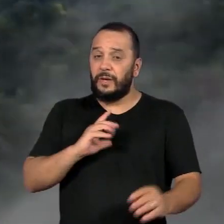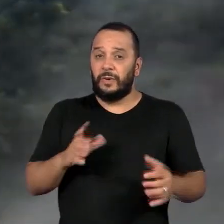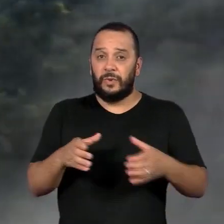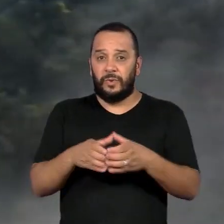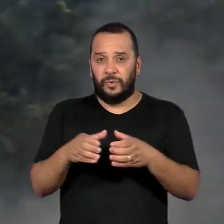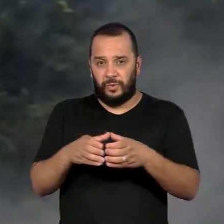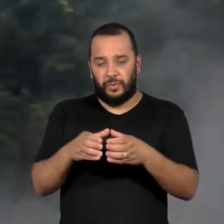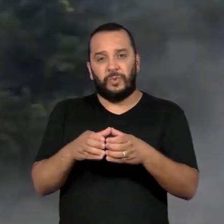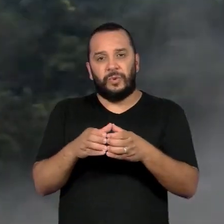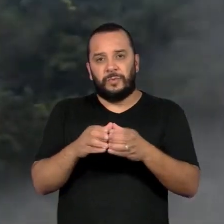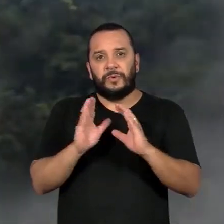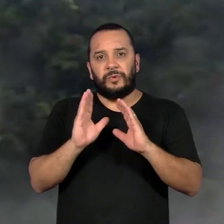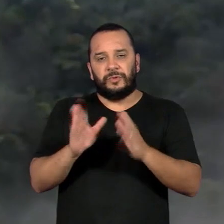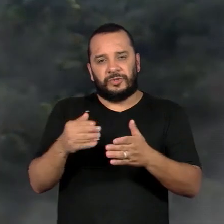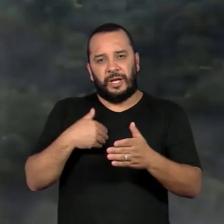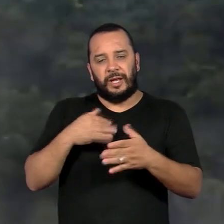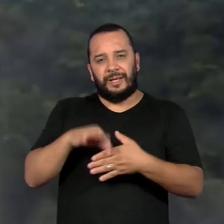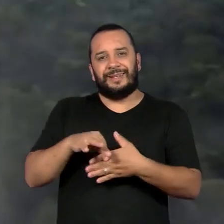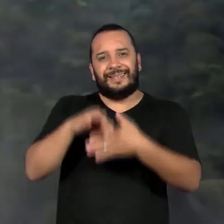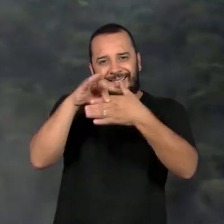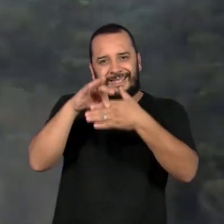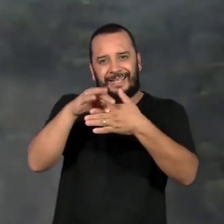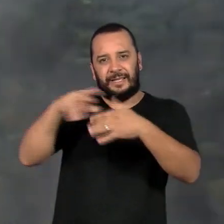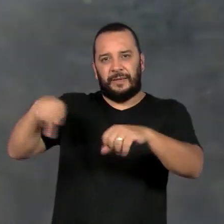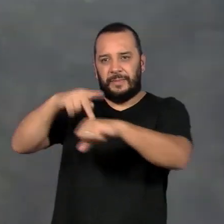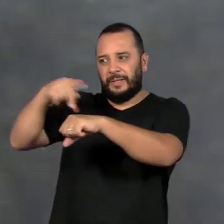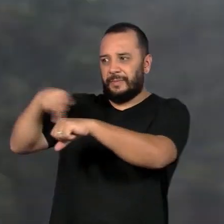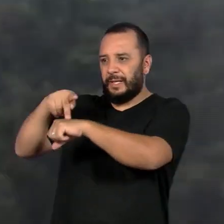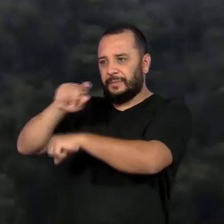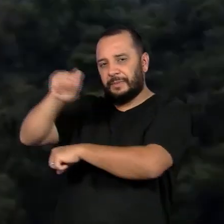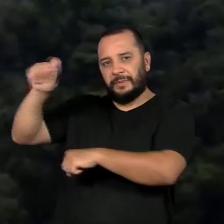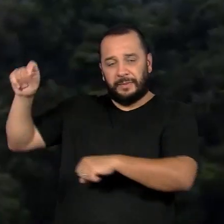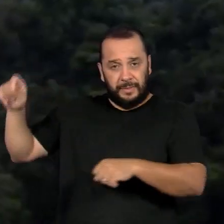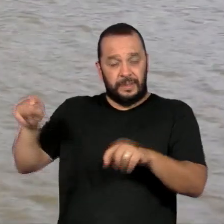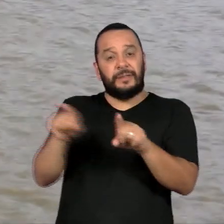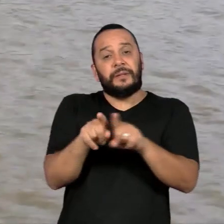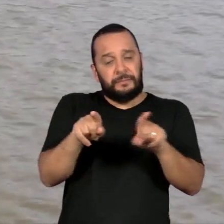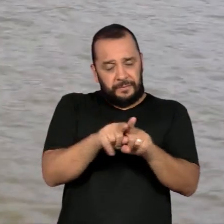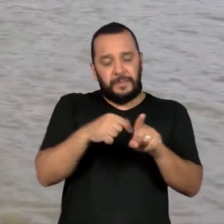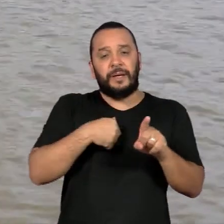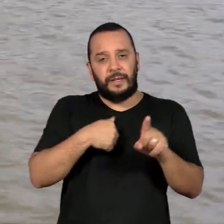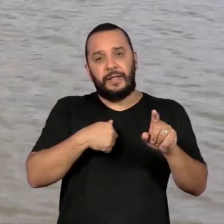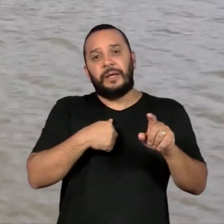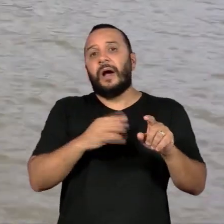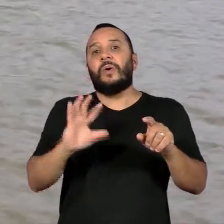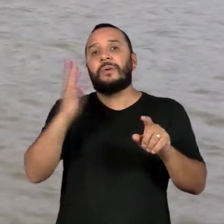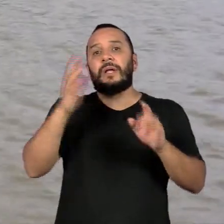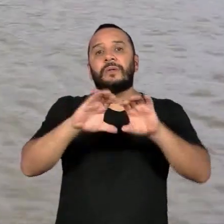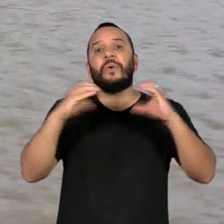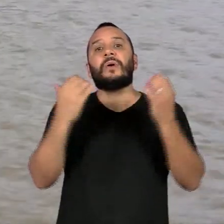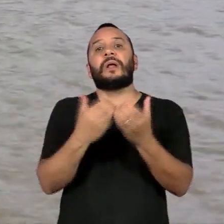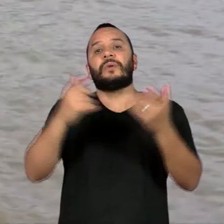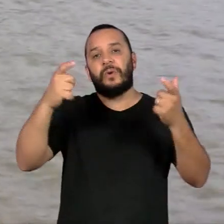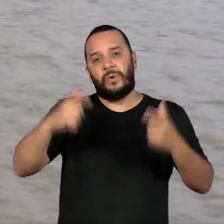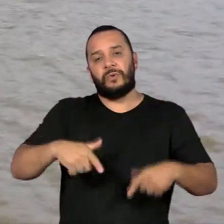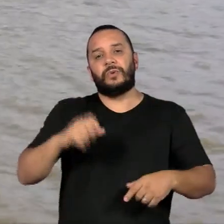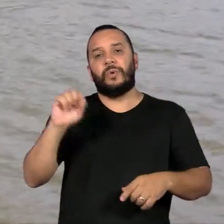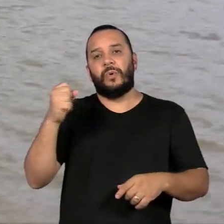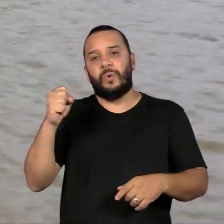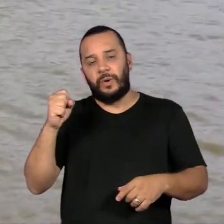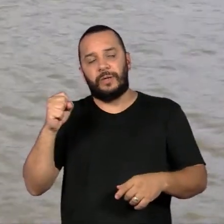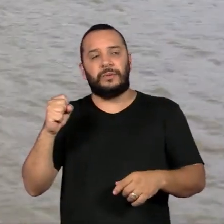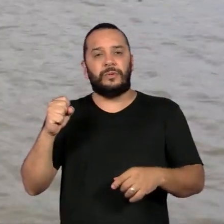Estado dos 8 países amazônicos acontece dias 8 e 9 de agosto em Belém, no Pará. A expectativa